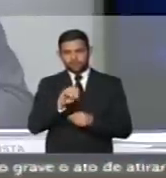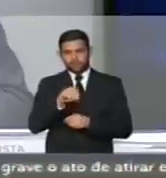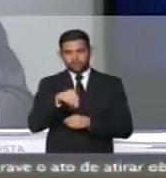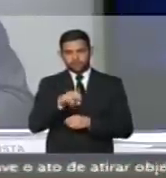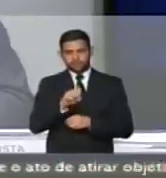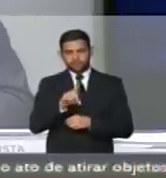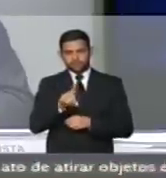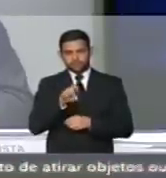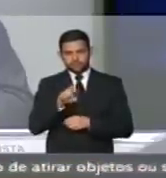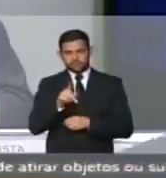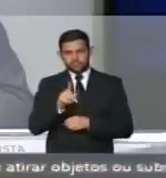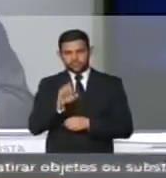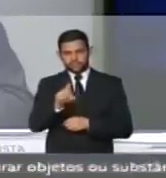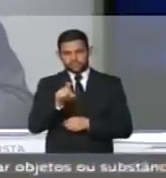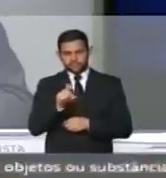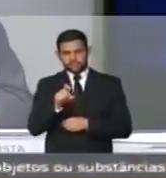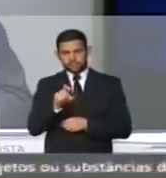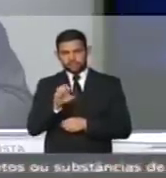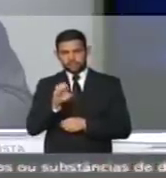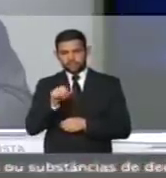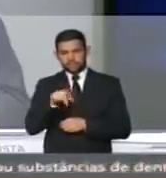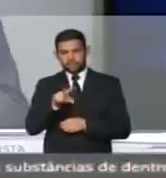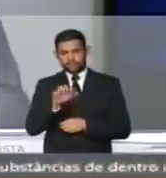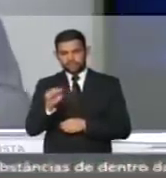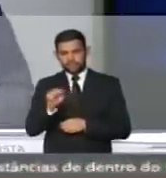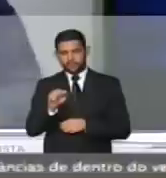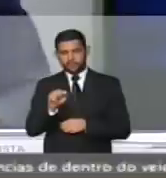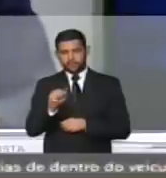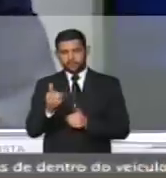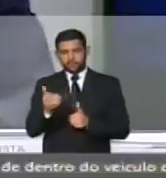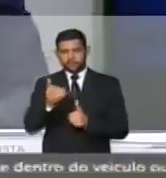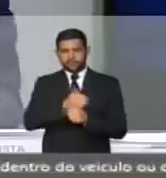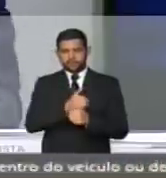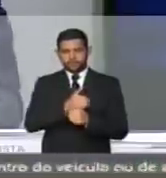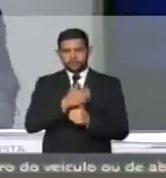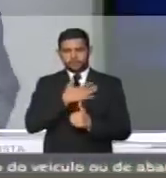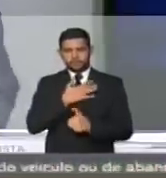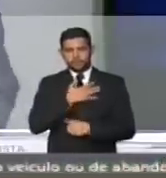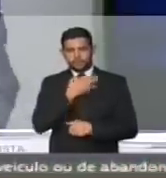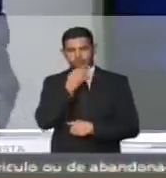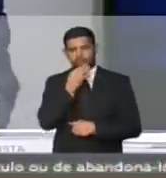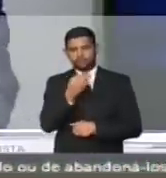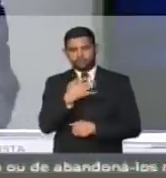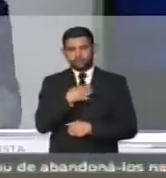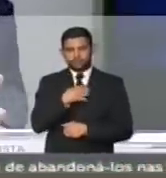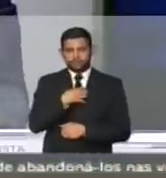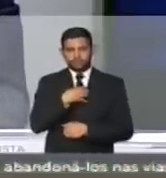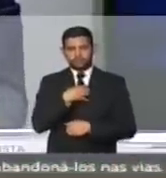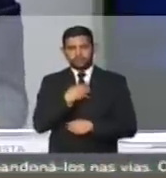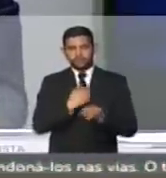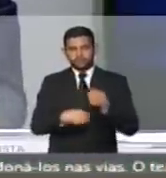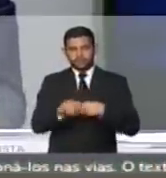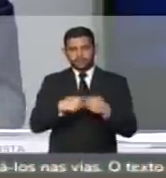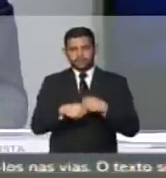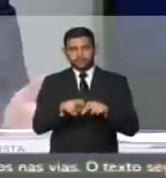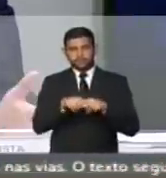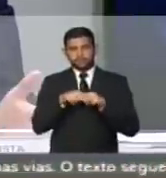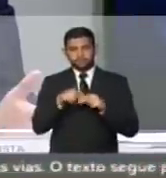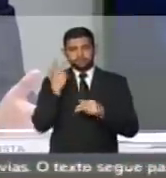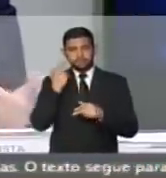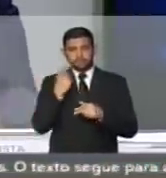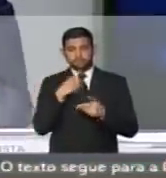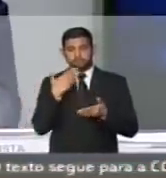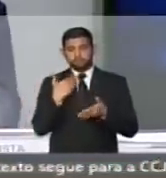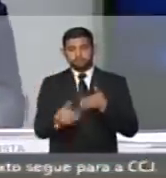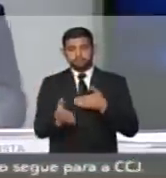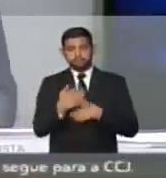na MPX entrou a Eneva, substituindo a minha posição, que o mercado simplesmente derrubou.